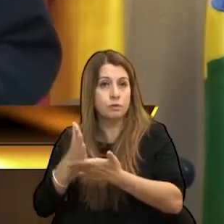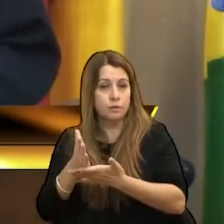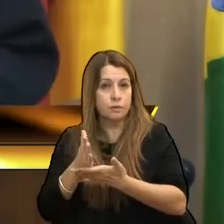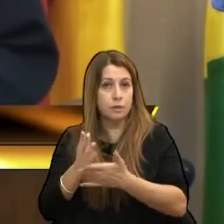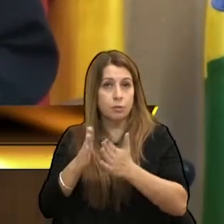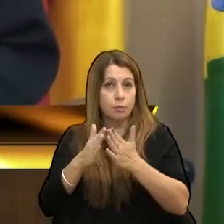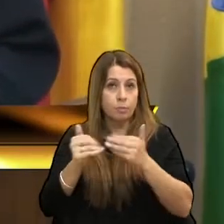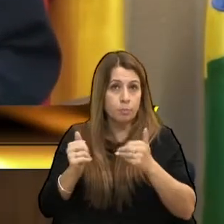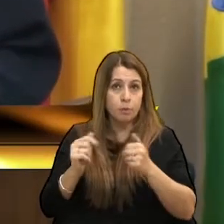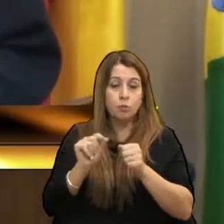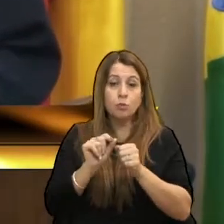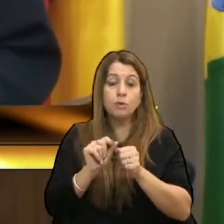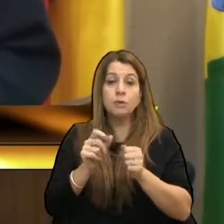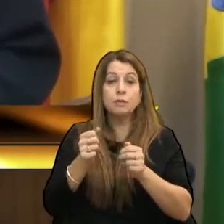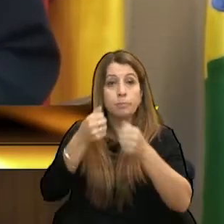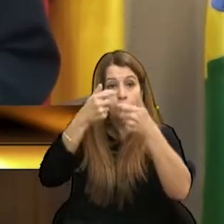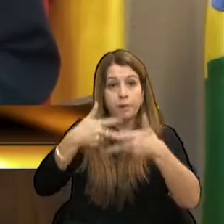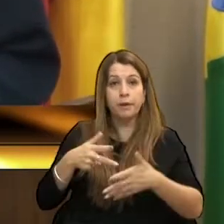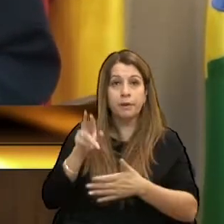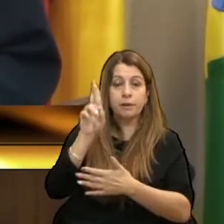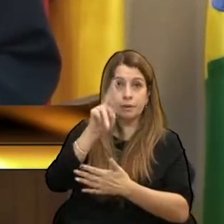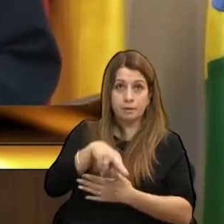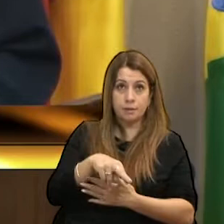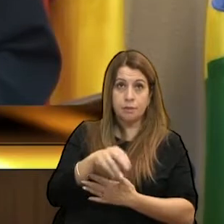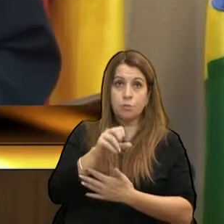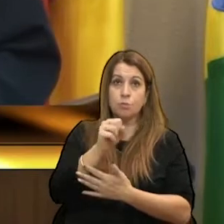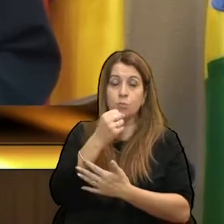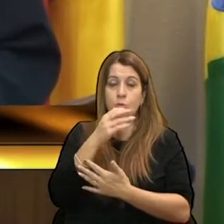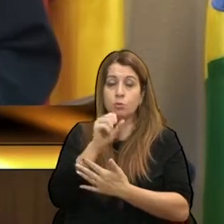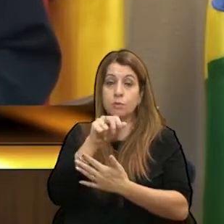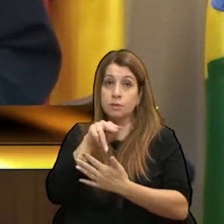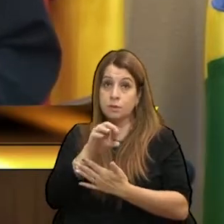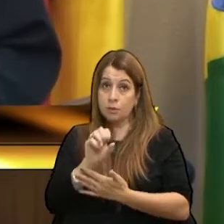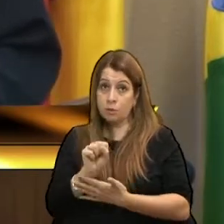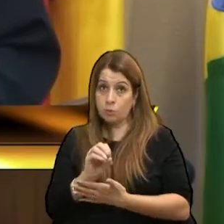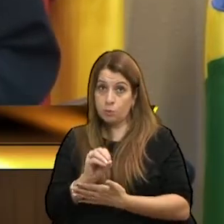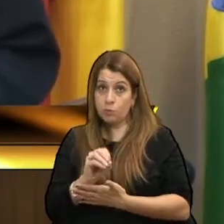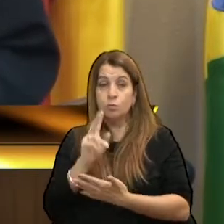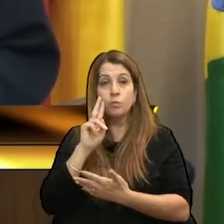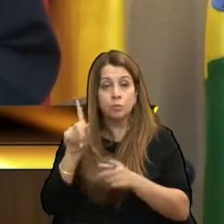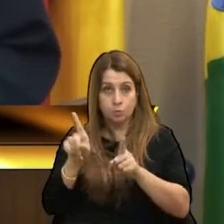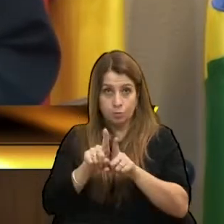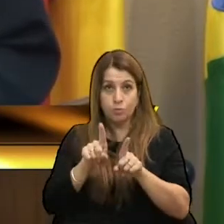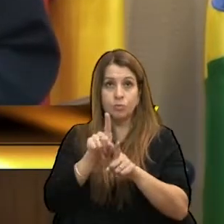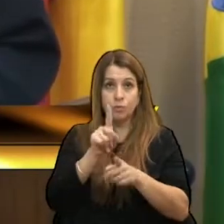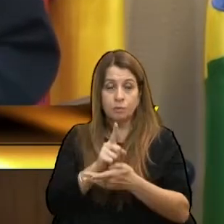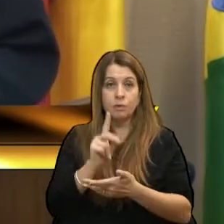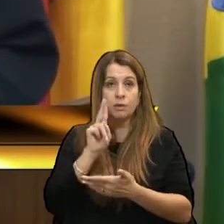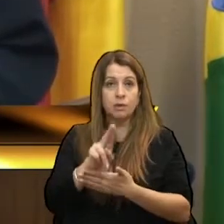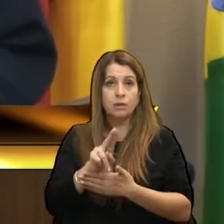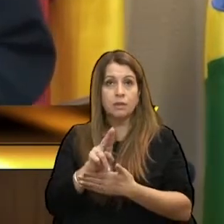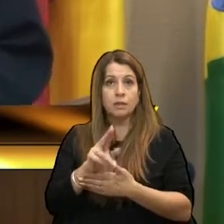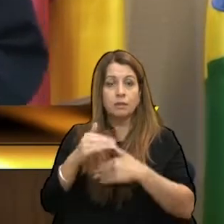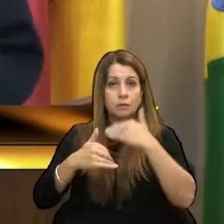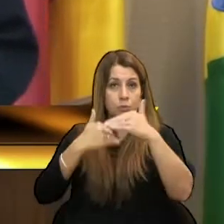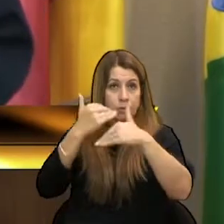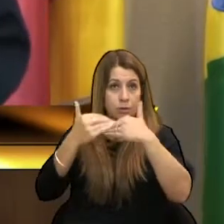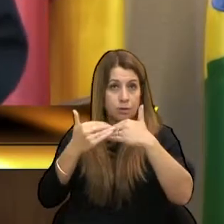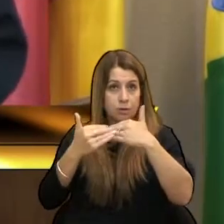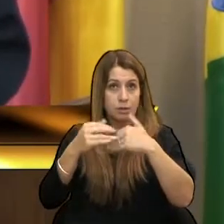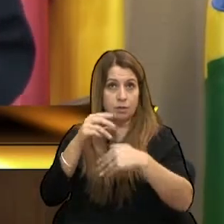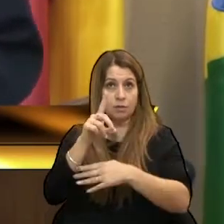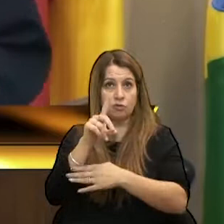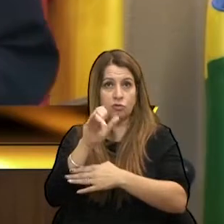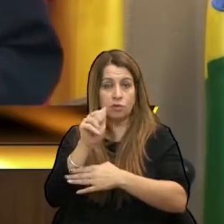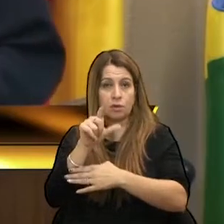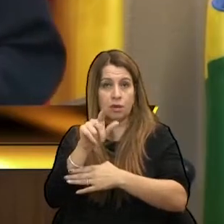apelo que dirige à razão, ao bom senso. E ainda, que esse processo dialético